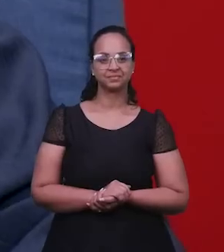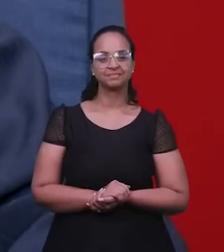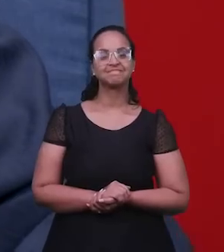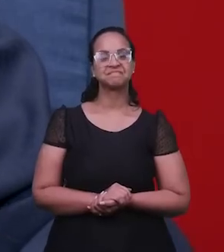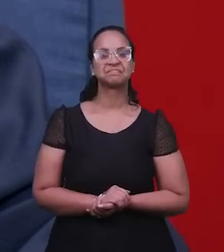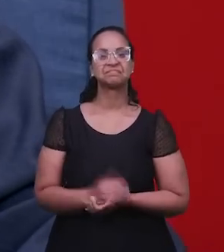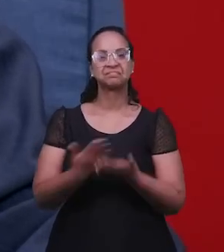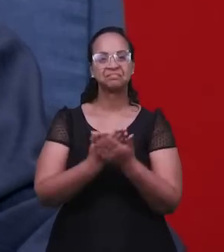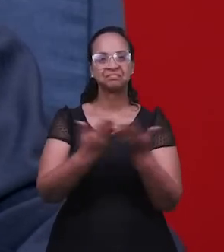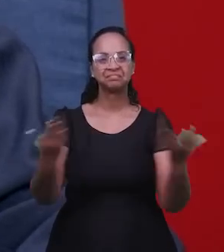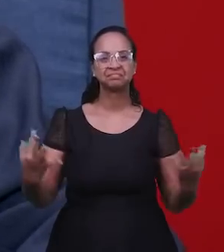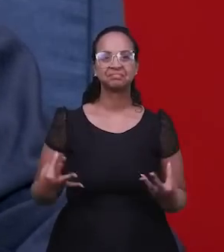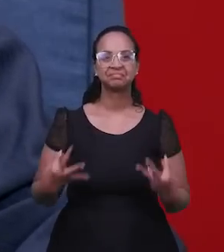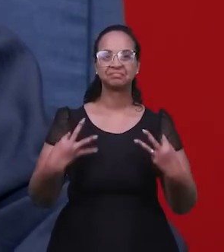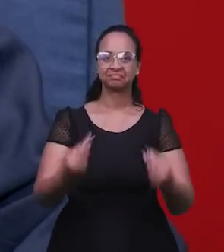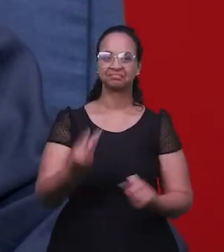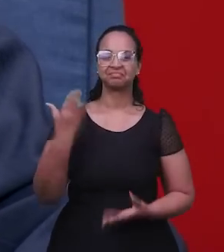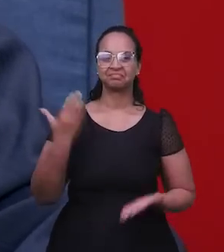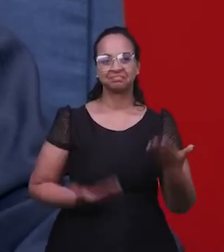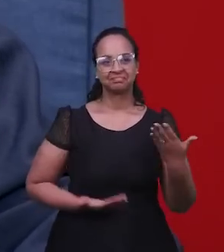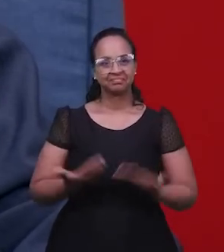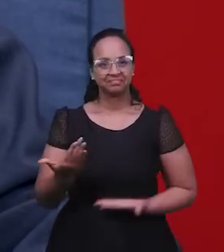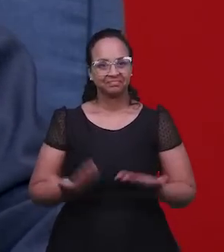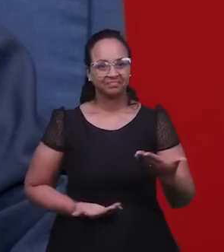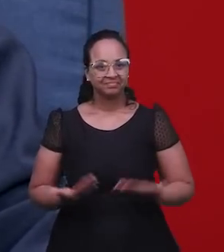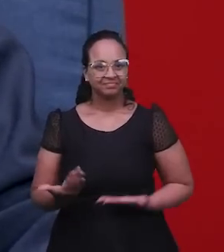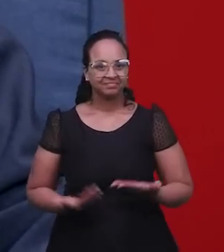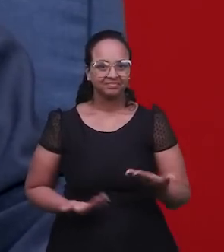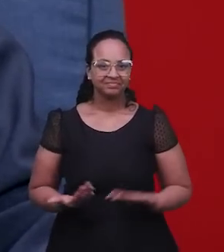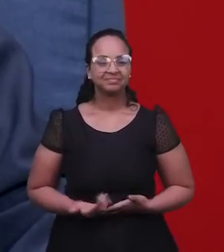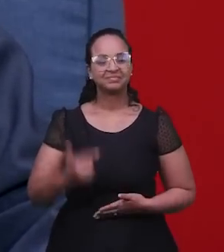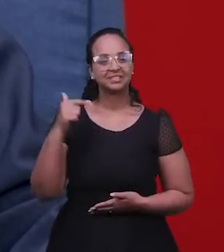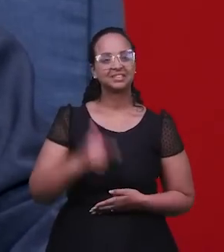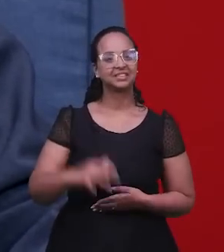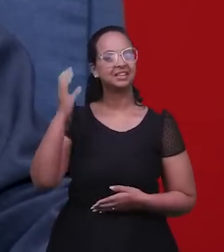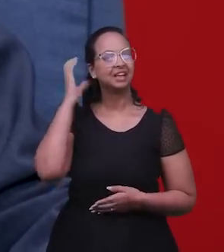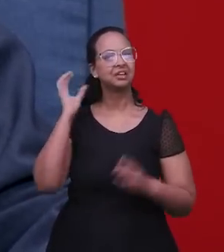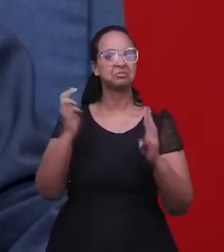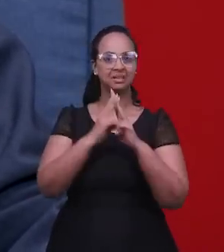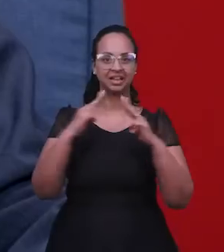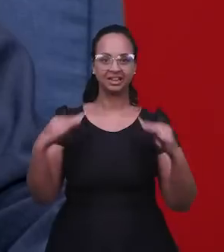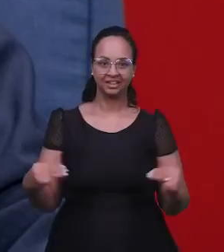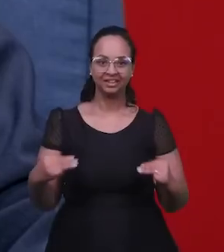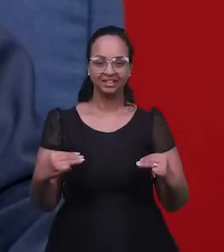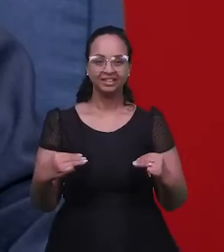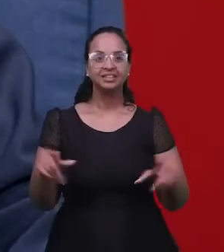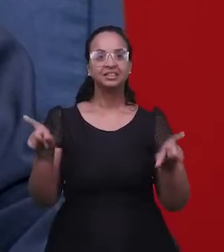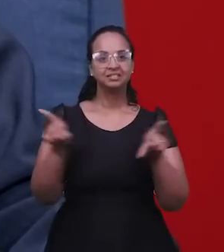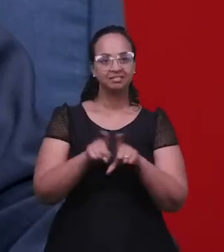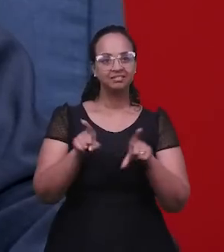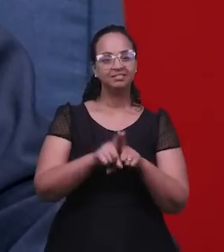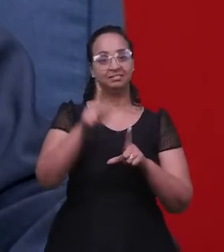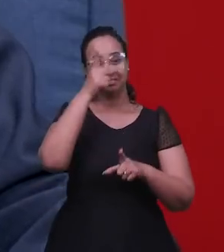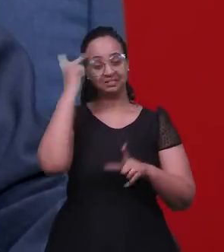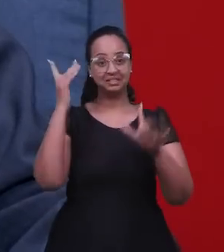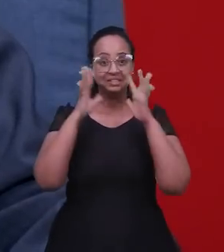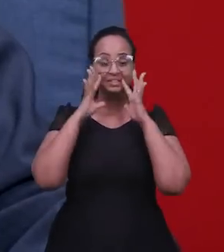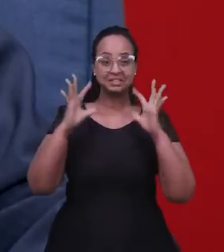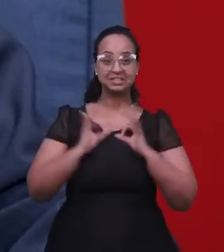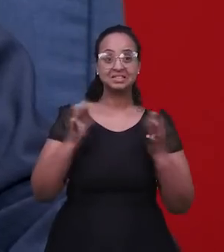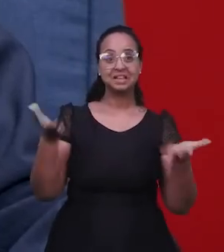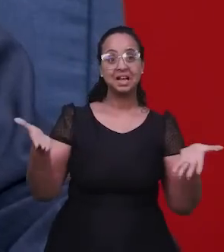Eu quero saudar a todos os nossos irmãos da TV Web, Rádio Manaim, os irmãos que nos assistem nesse